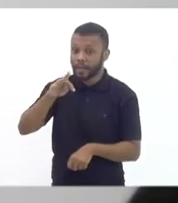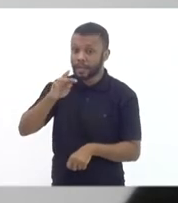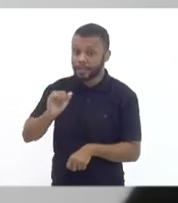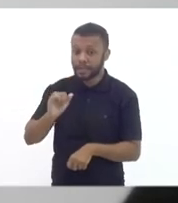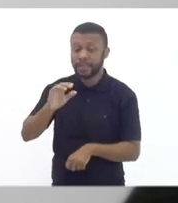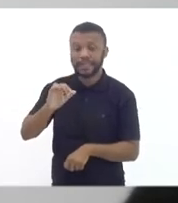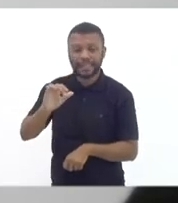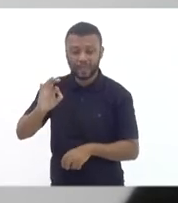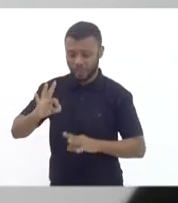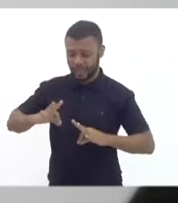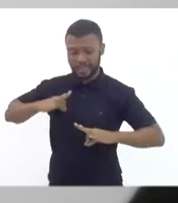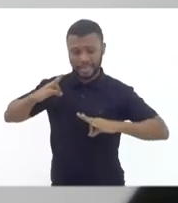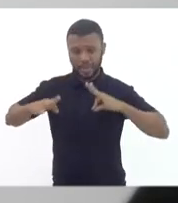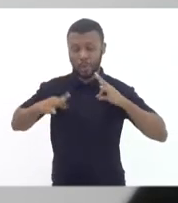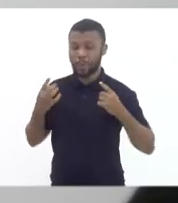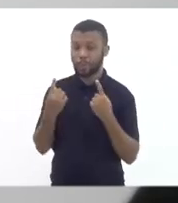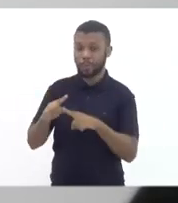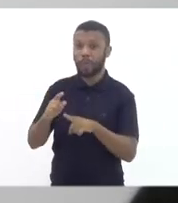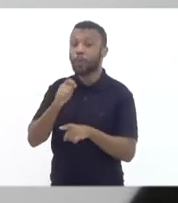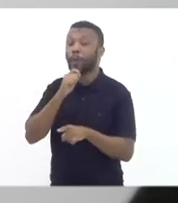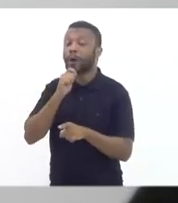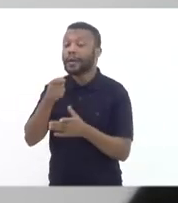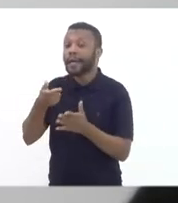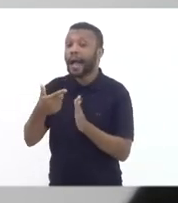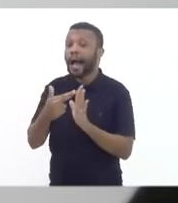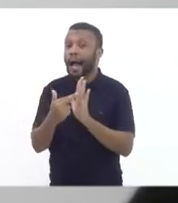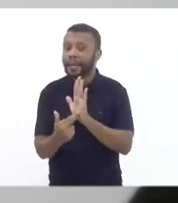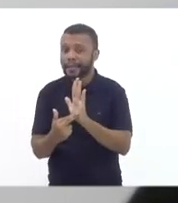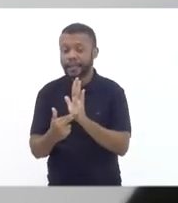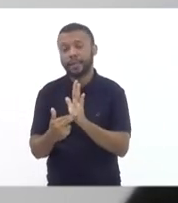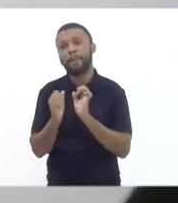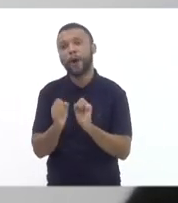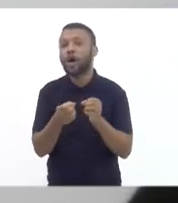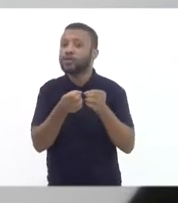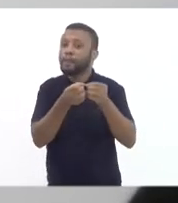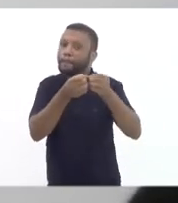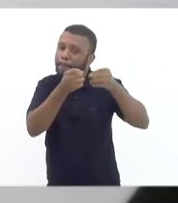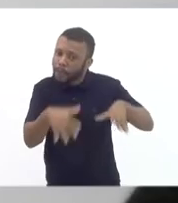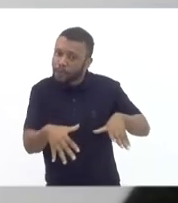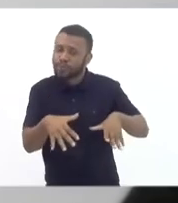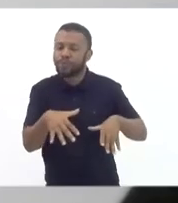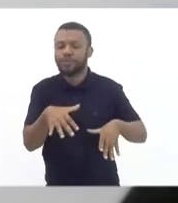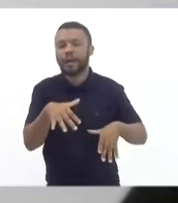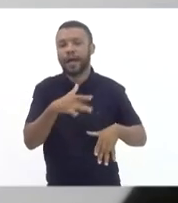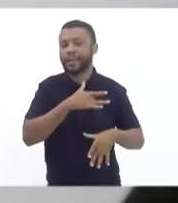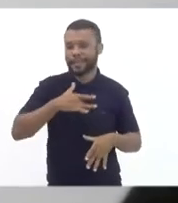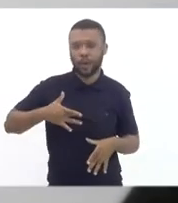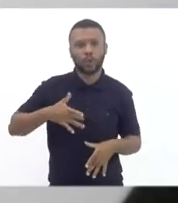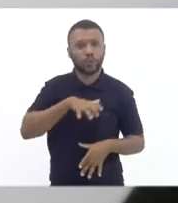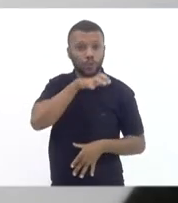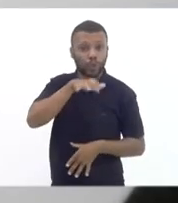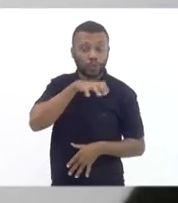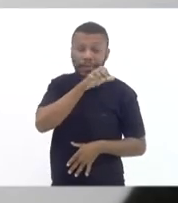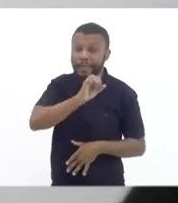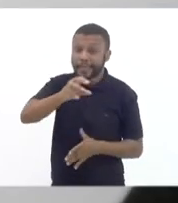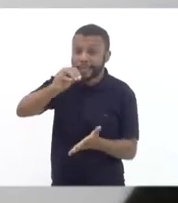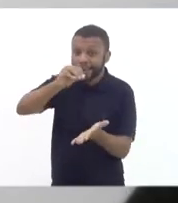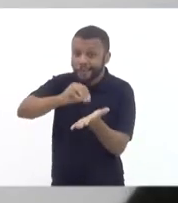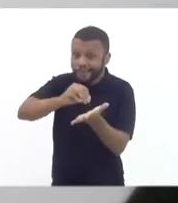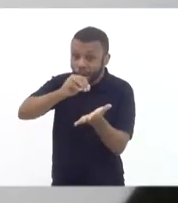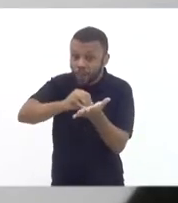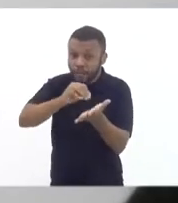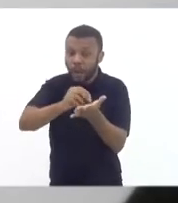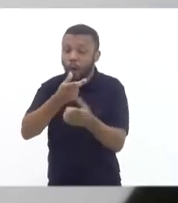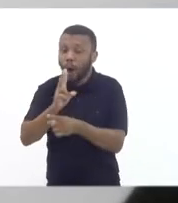e gatas sem prescrição veterinária, que causa danos importantes a esses animais, se não tiver um acompanhamento.